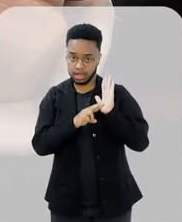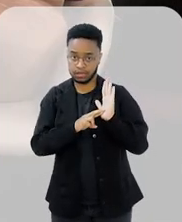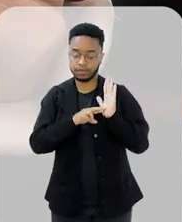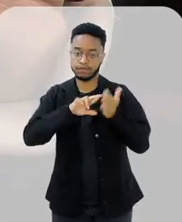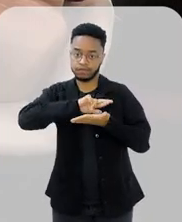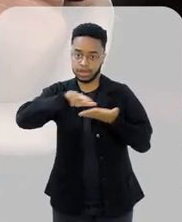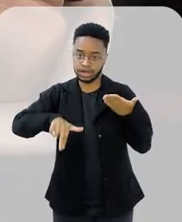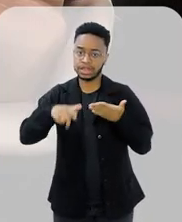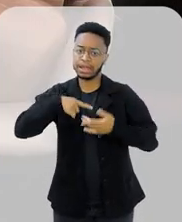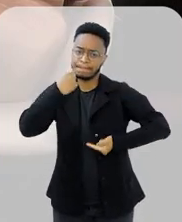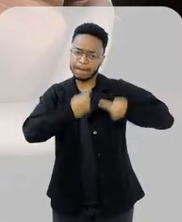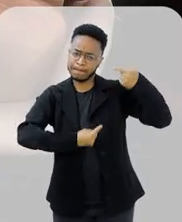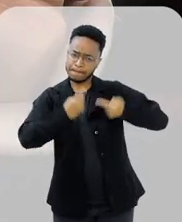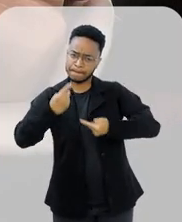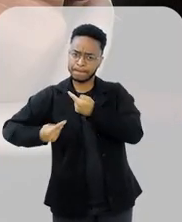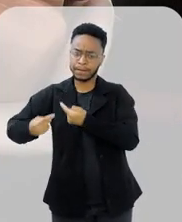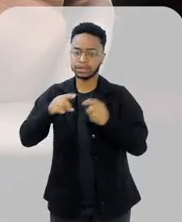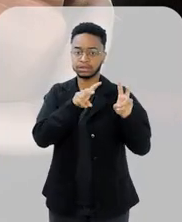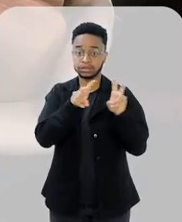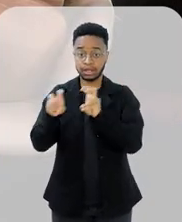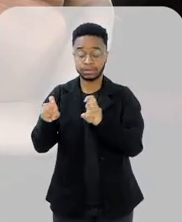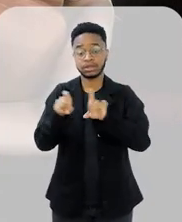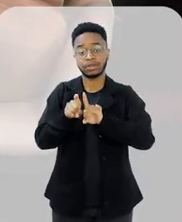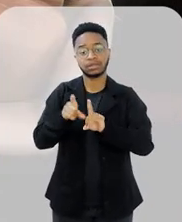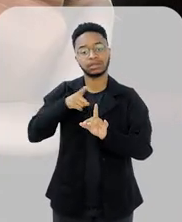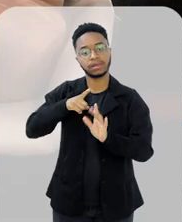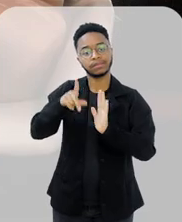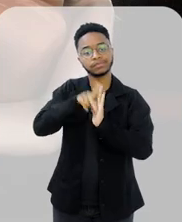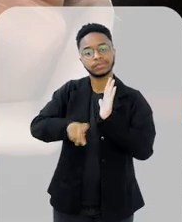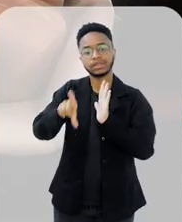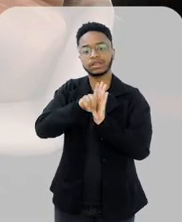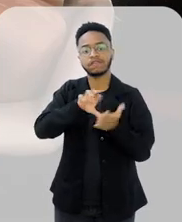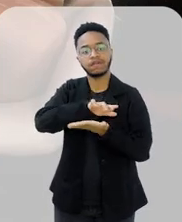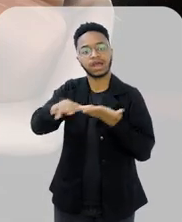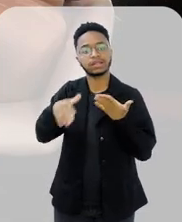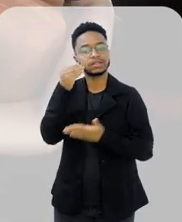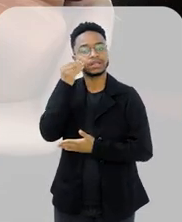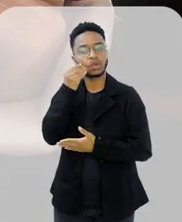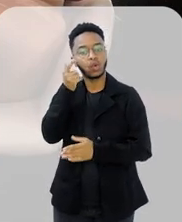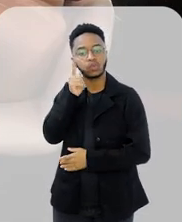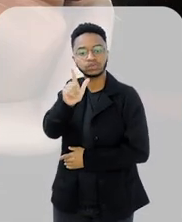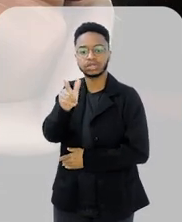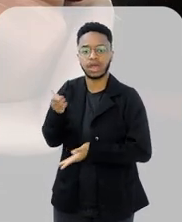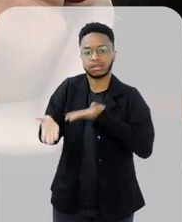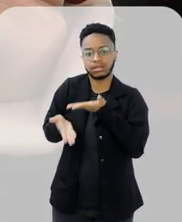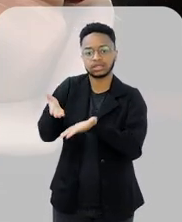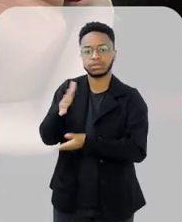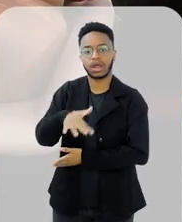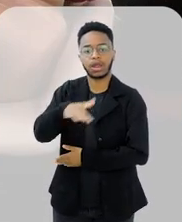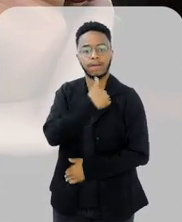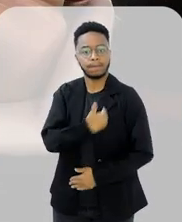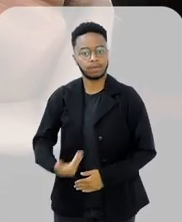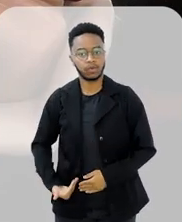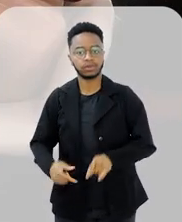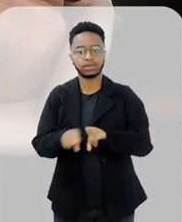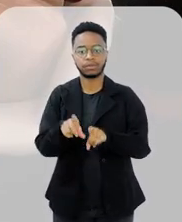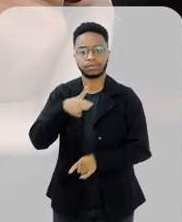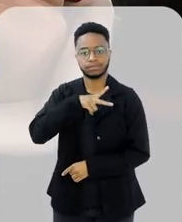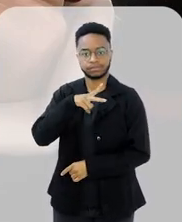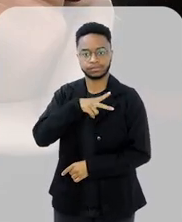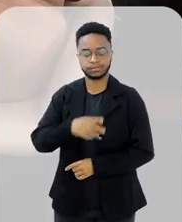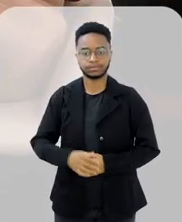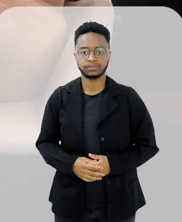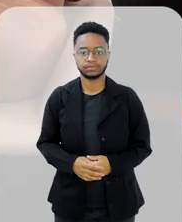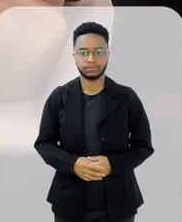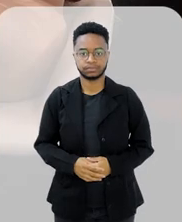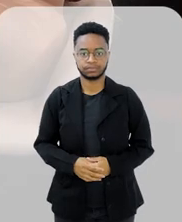A polêmica é grande em torno da questão e projetos de leis buscam garantir esse atendimento tanto na rede pública quanto nas